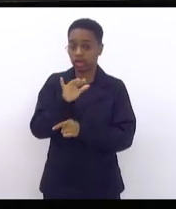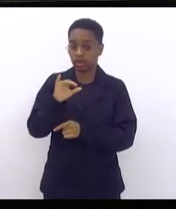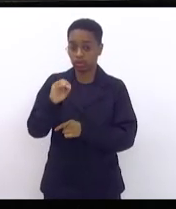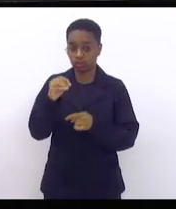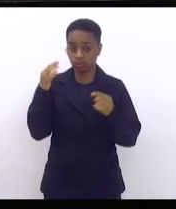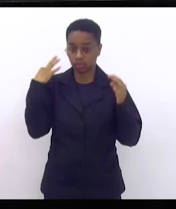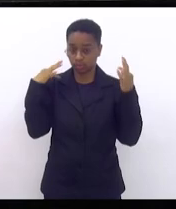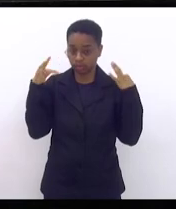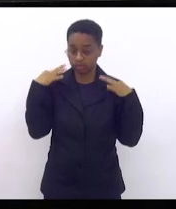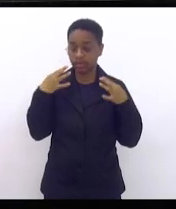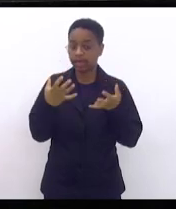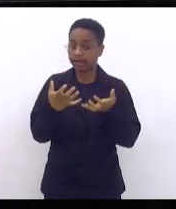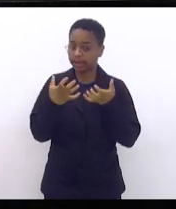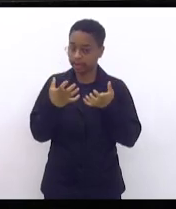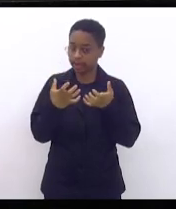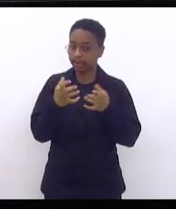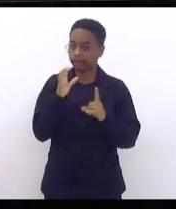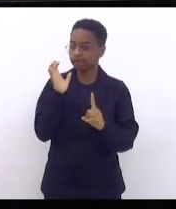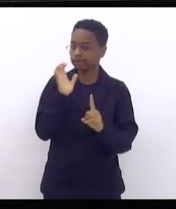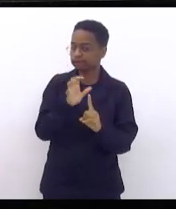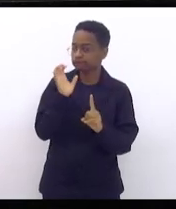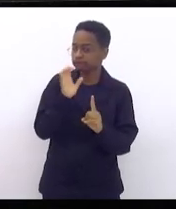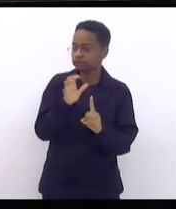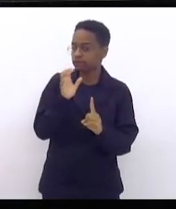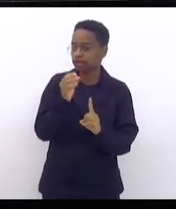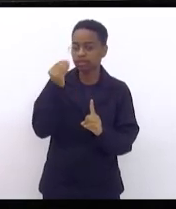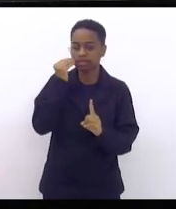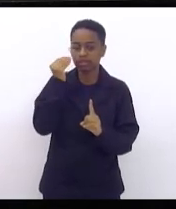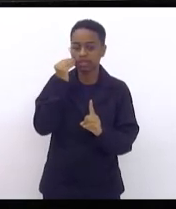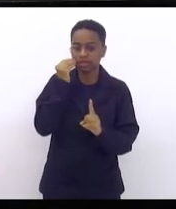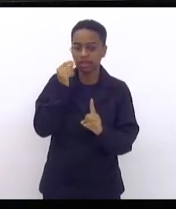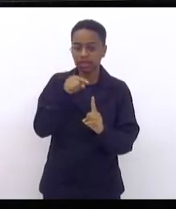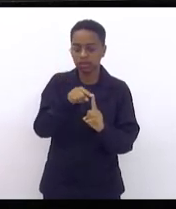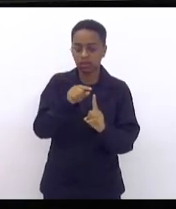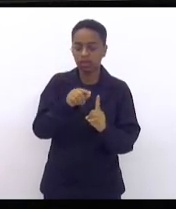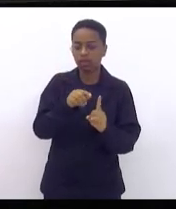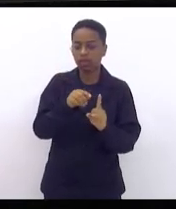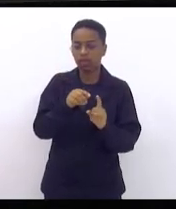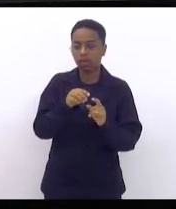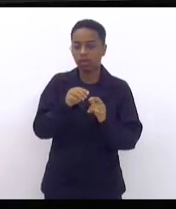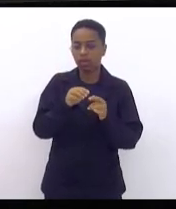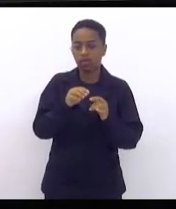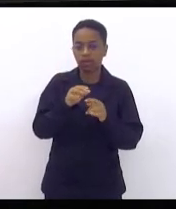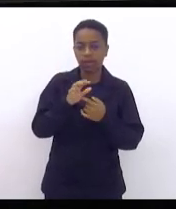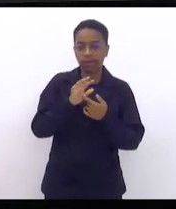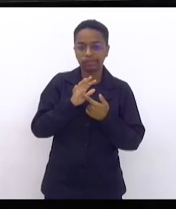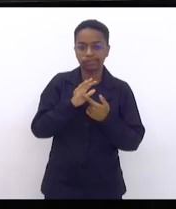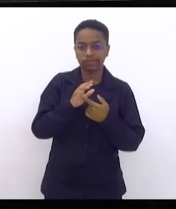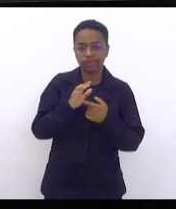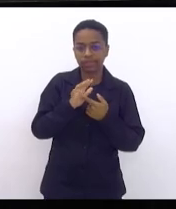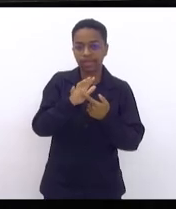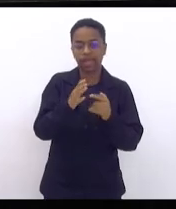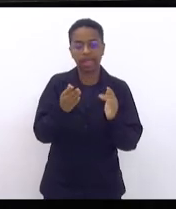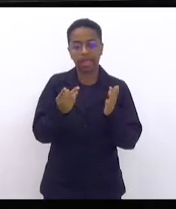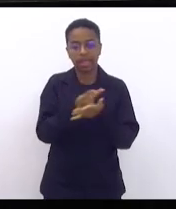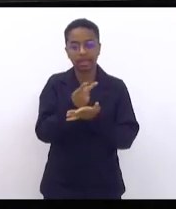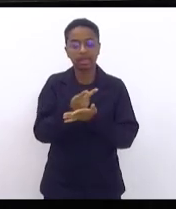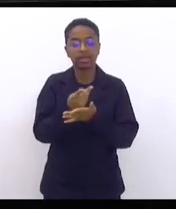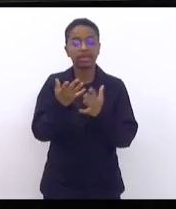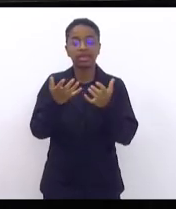induzir o prefeito a erro colocando na pauta simplesmente uma